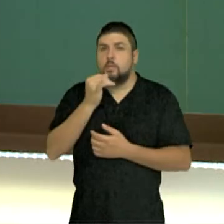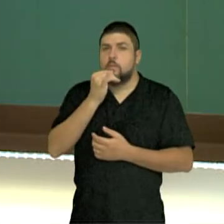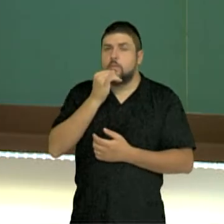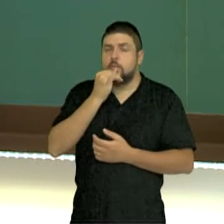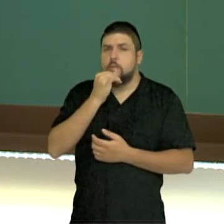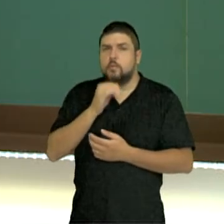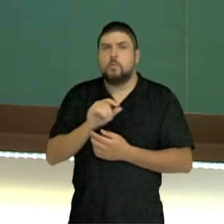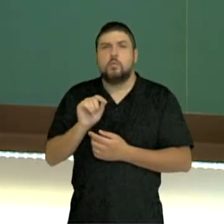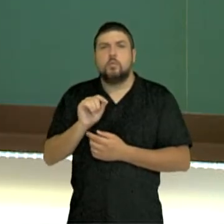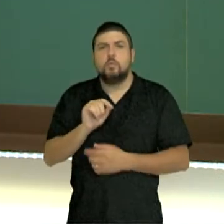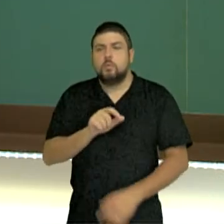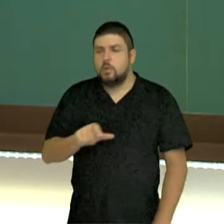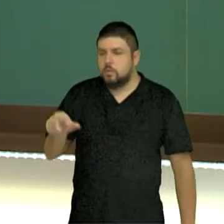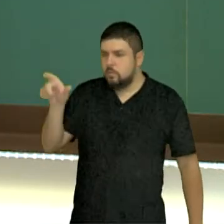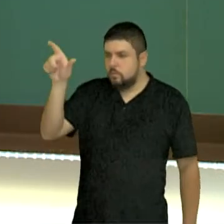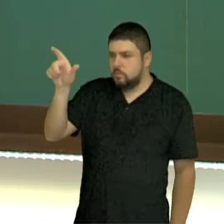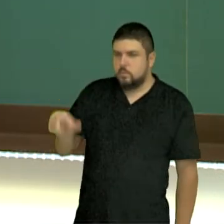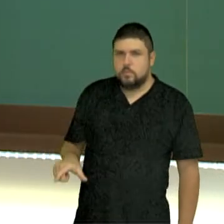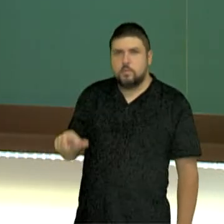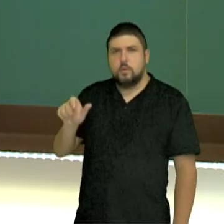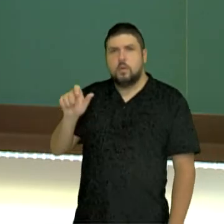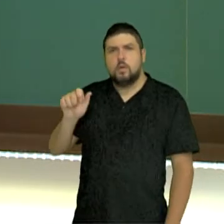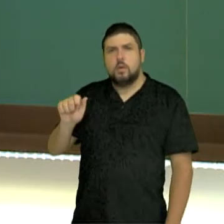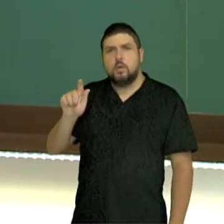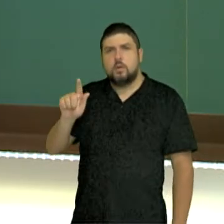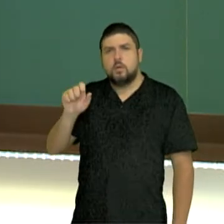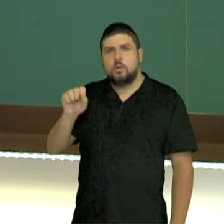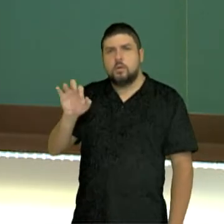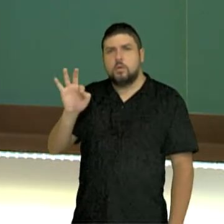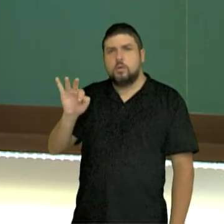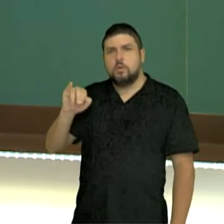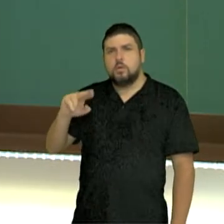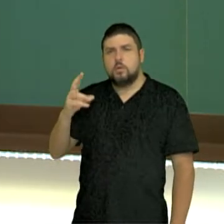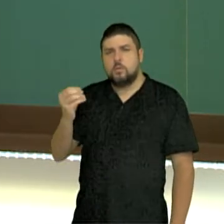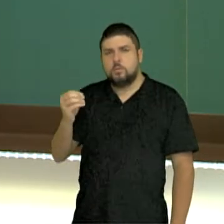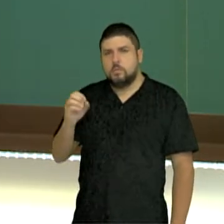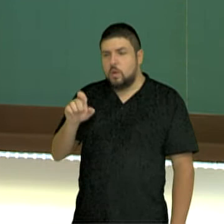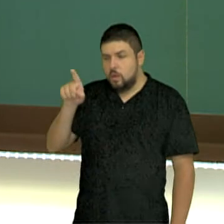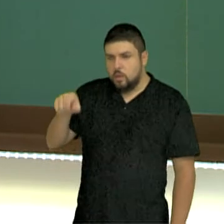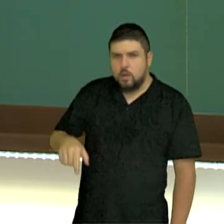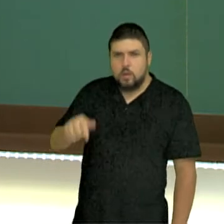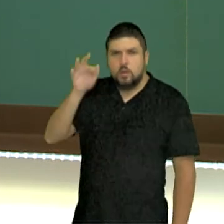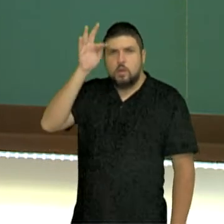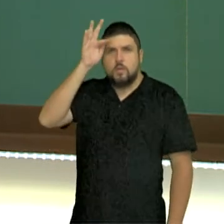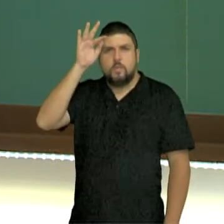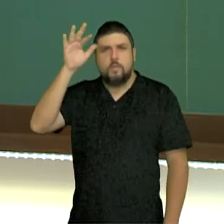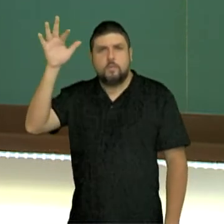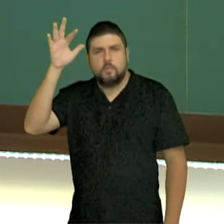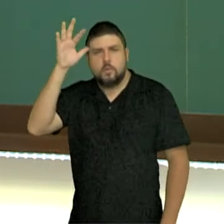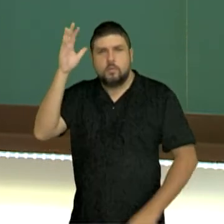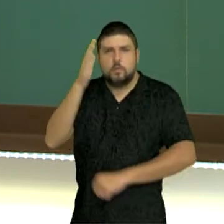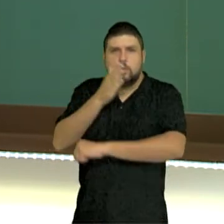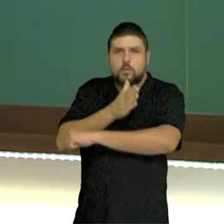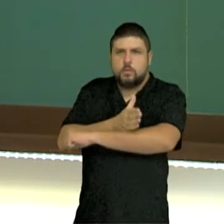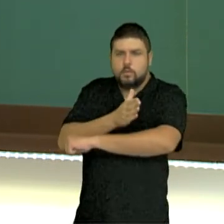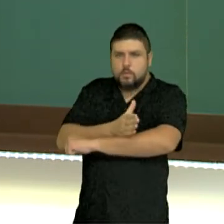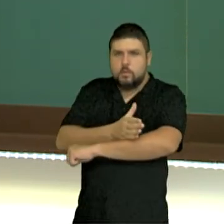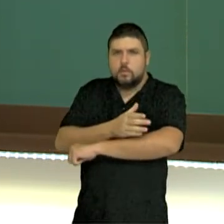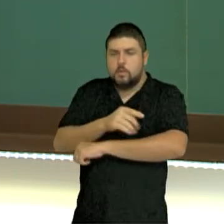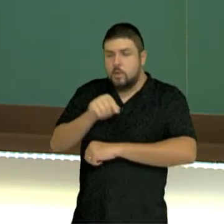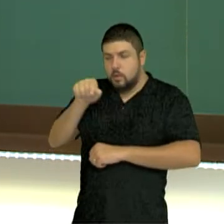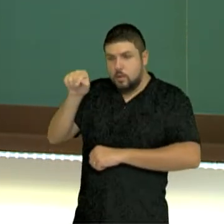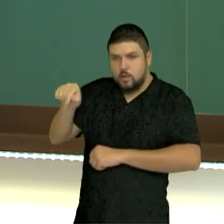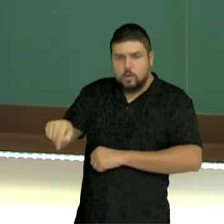com Agostinho de Tagaste, que é justamente um filósofo lá da medievalidade, né? Ele